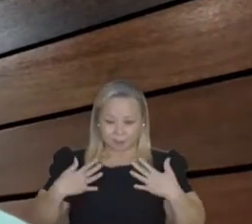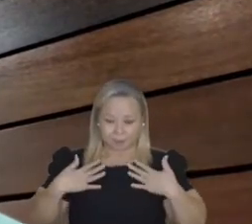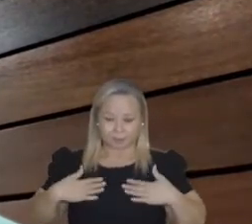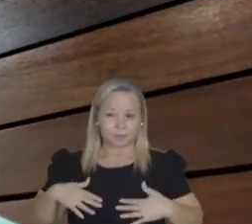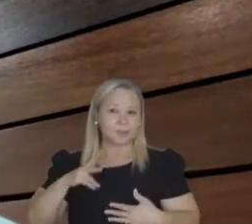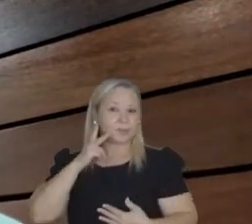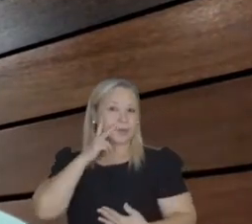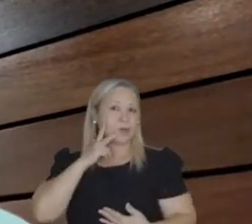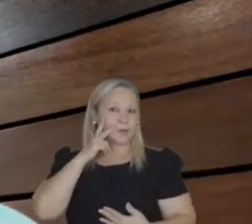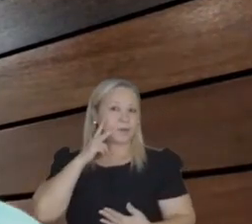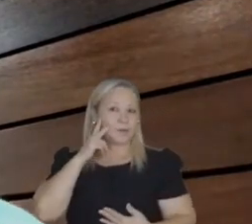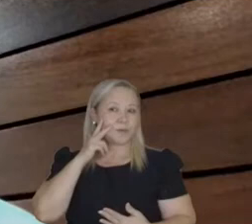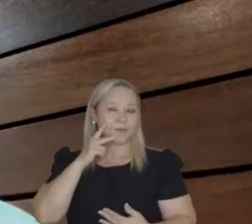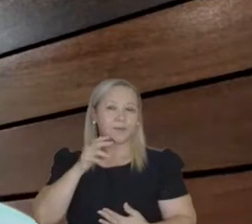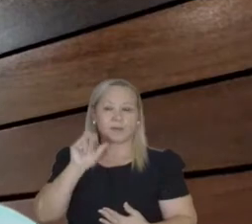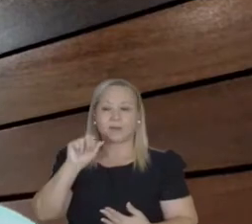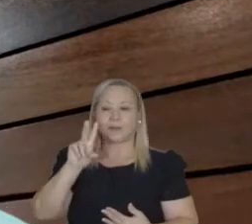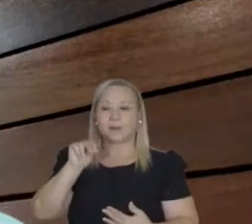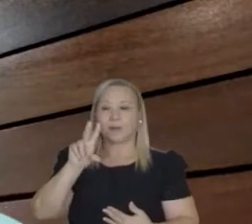vinho, amarelo.